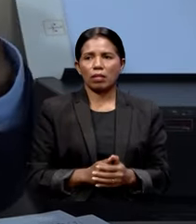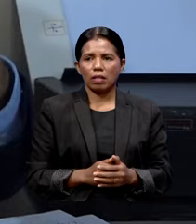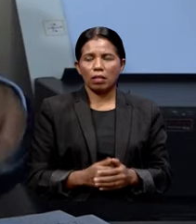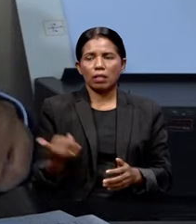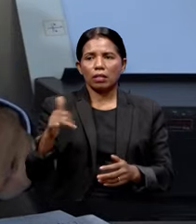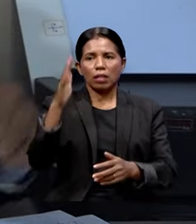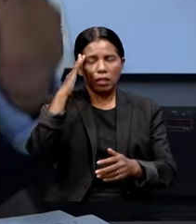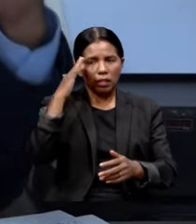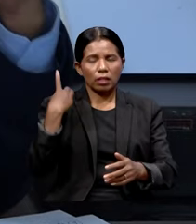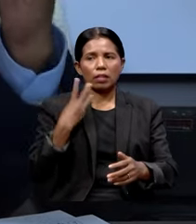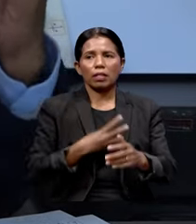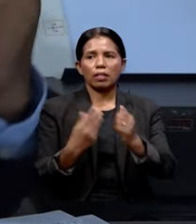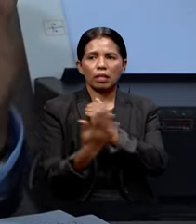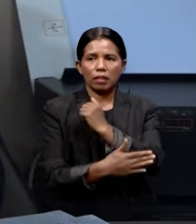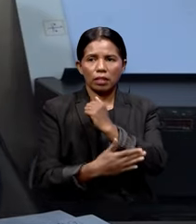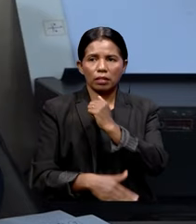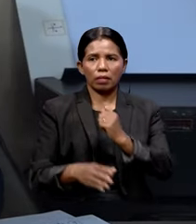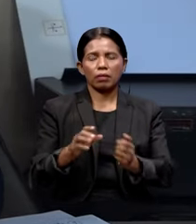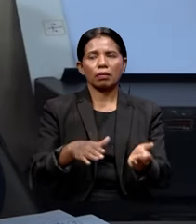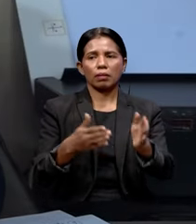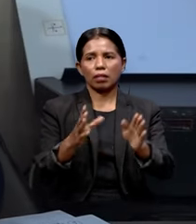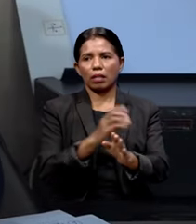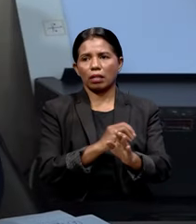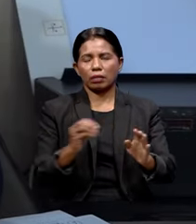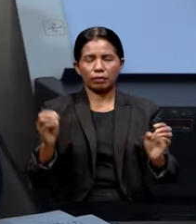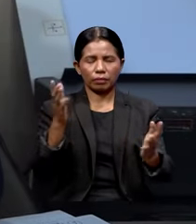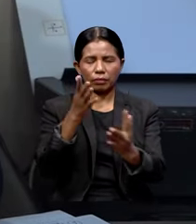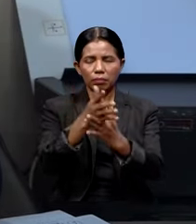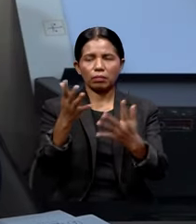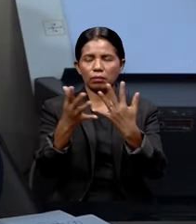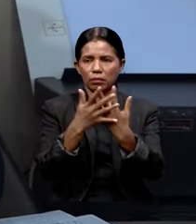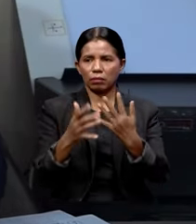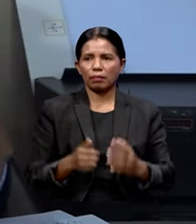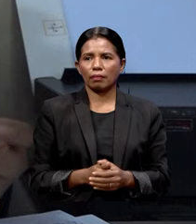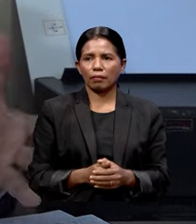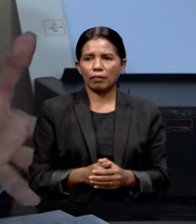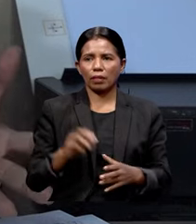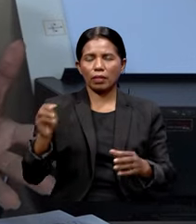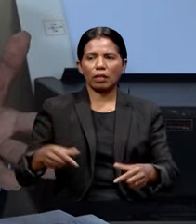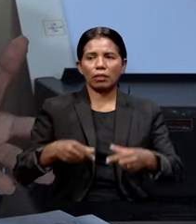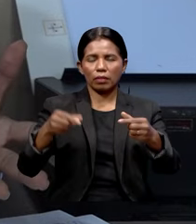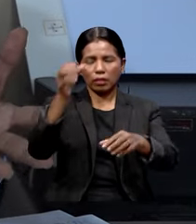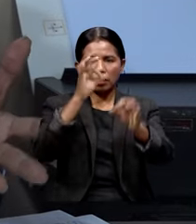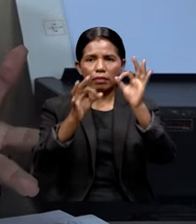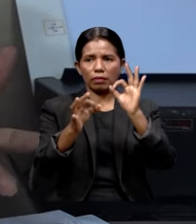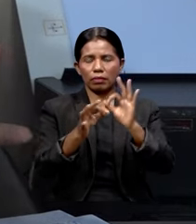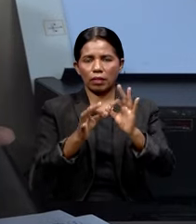até nem que tenha país. Lá conhece pena de morte. Lá conhece prisão perpétua. Então, nem é fofa lhe garantir que tá.